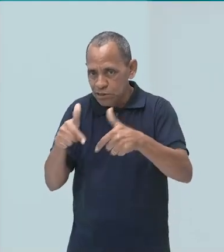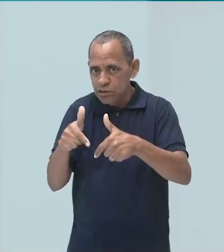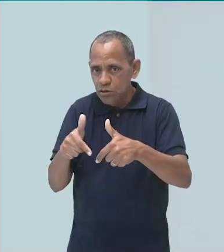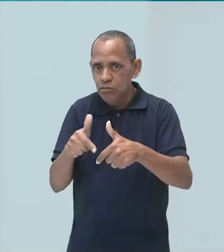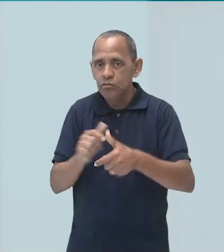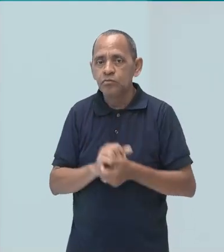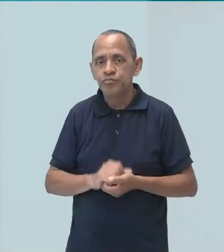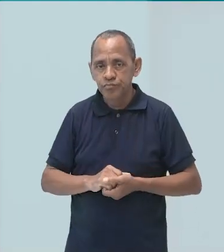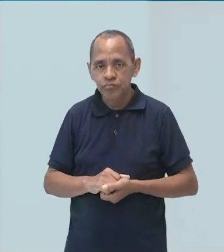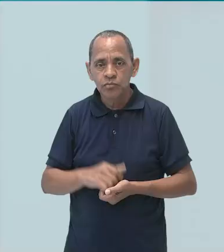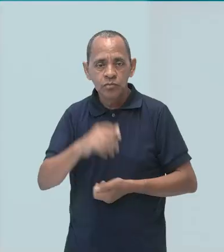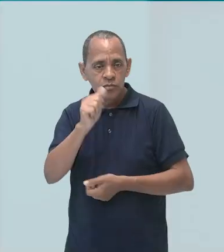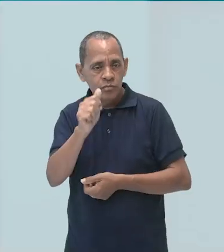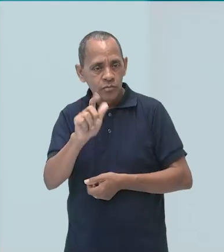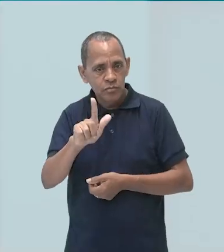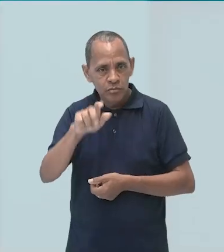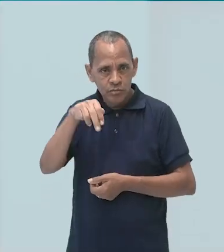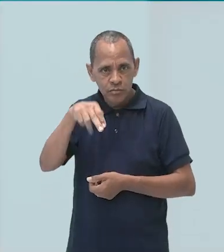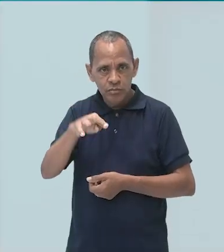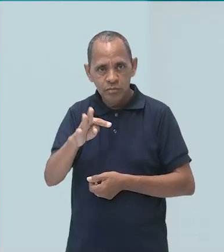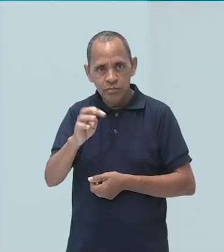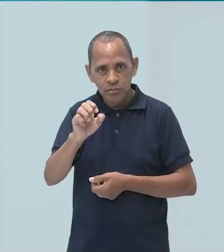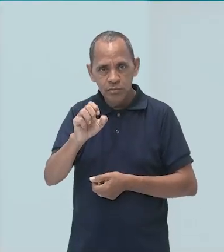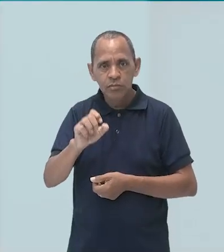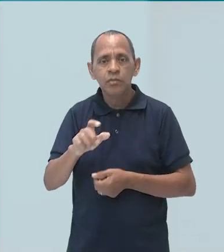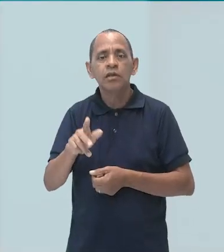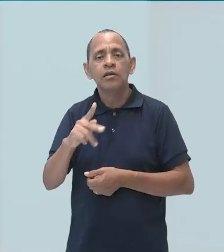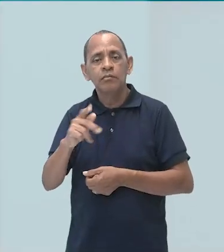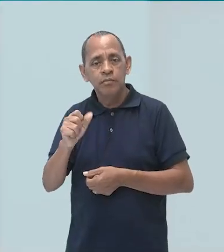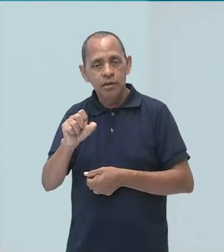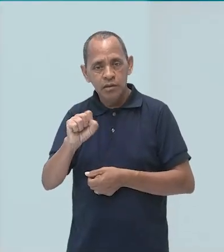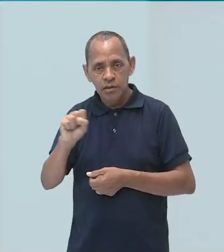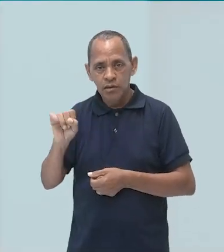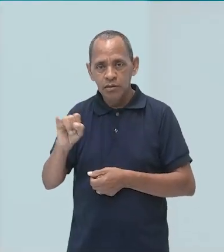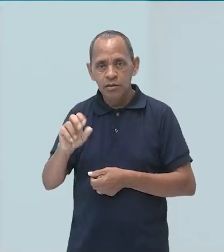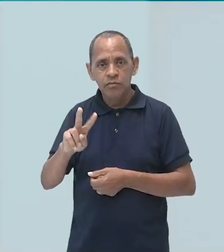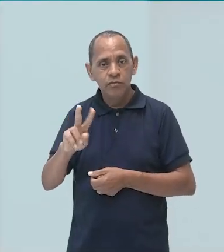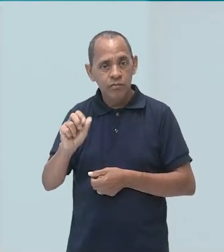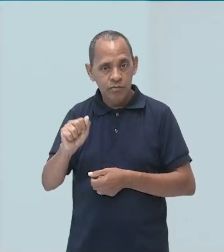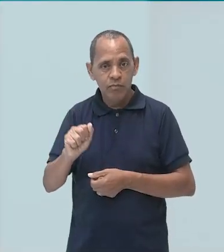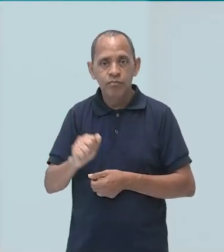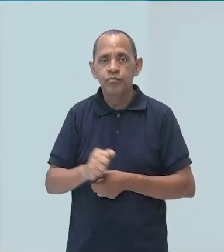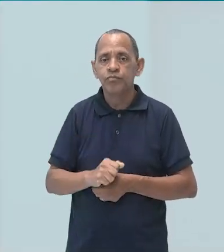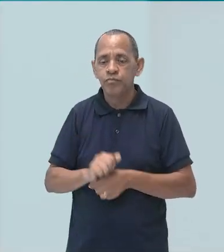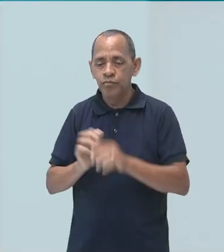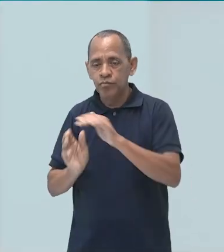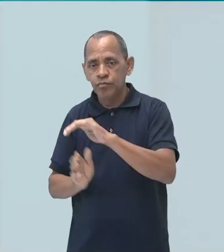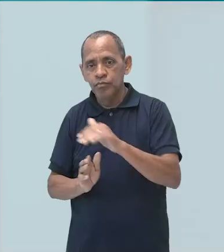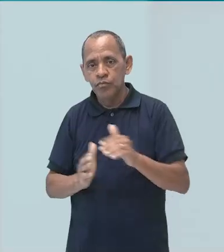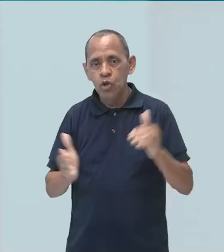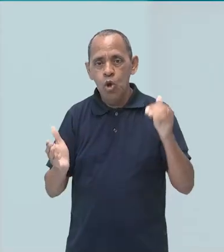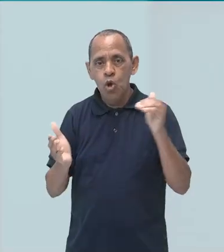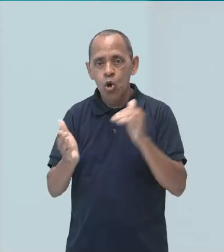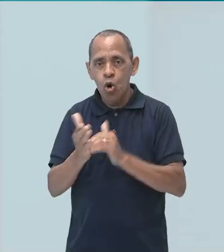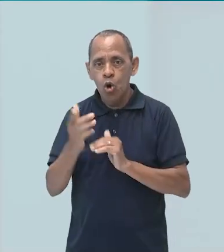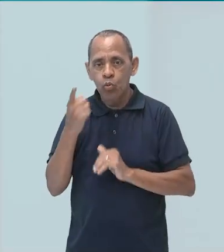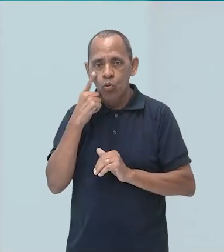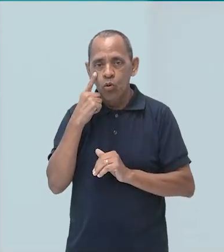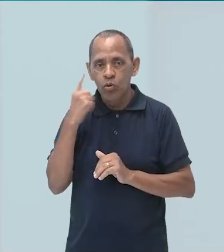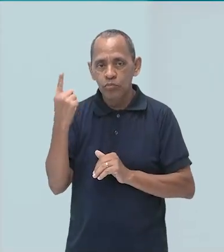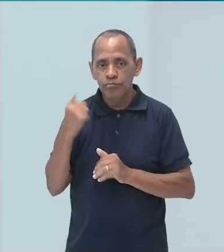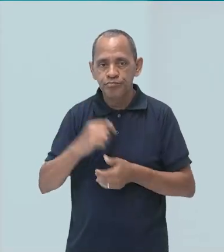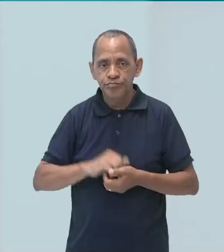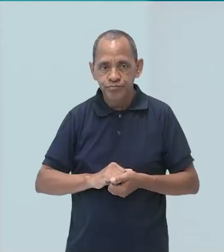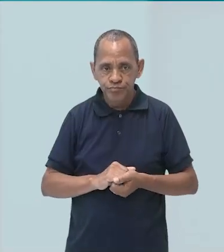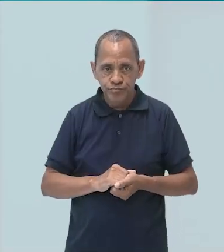da oração que está fazendo isso. Por isso que a gente chama esse outro elemento de agente da passiva, tá? E aí, mais uma última